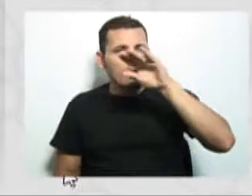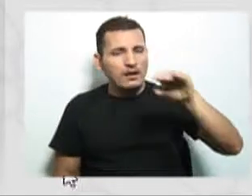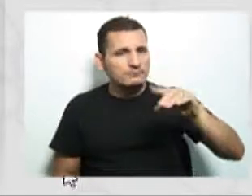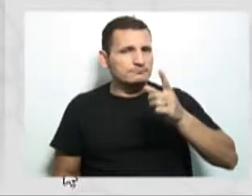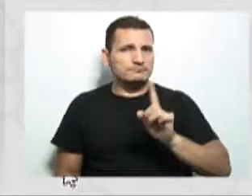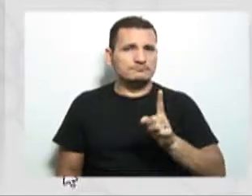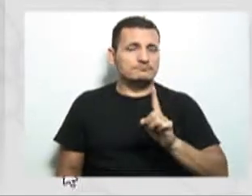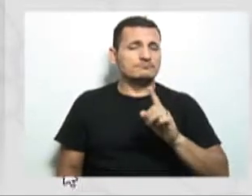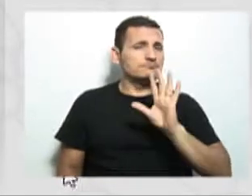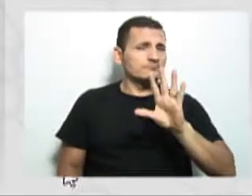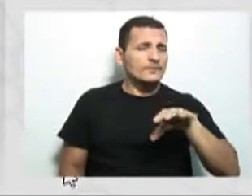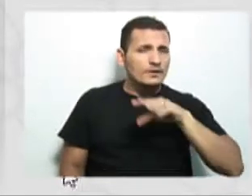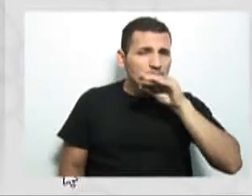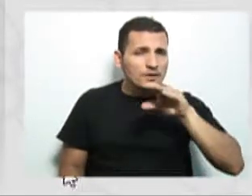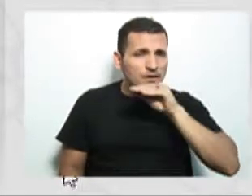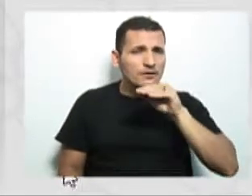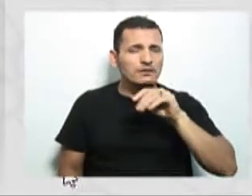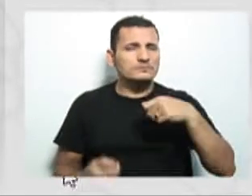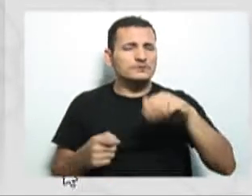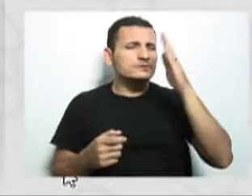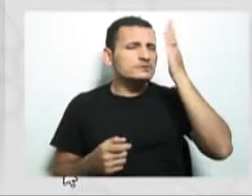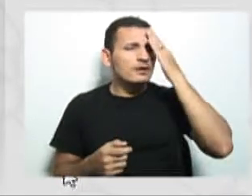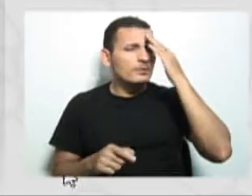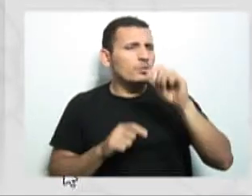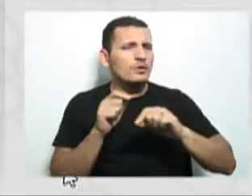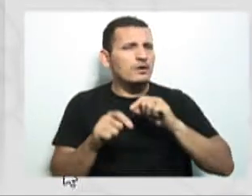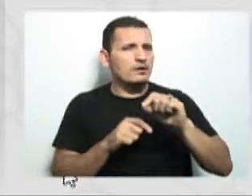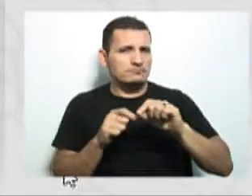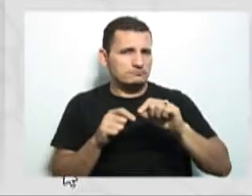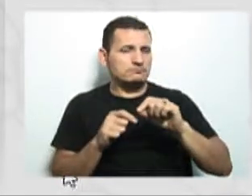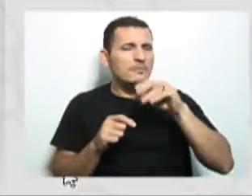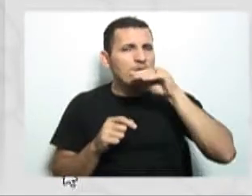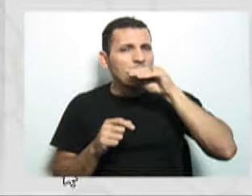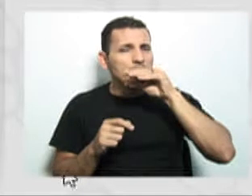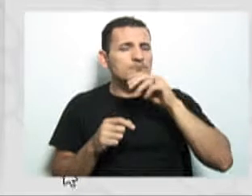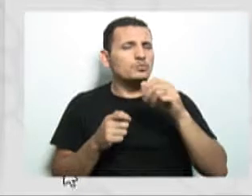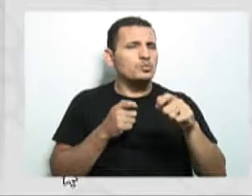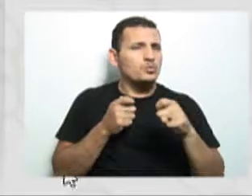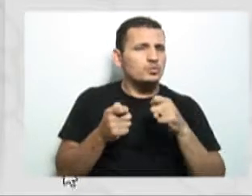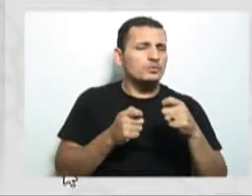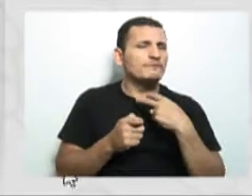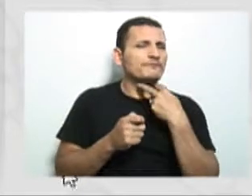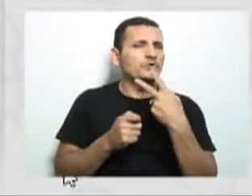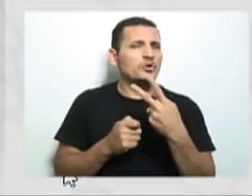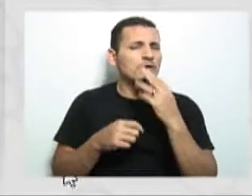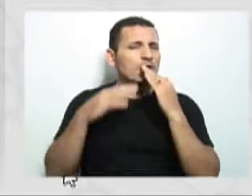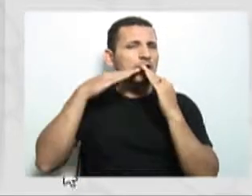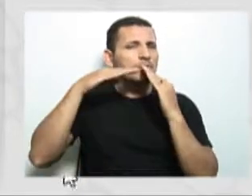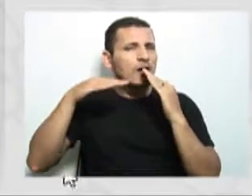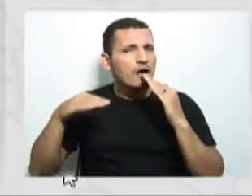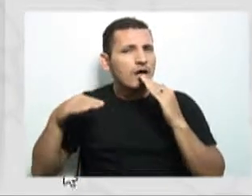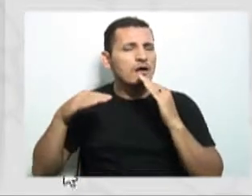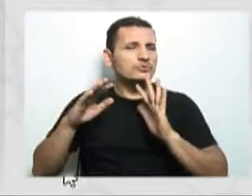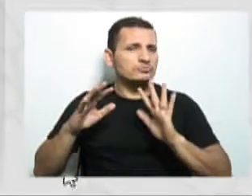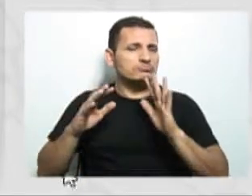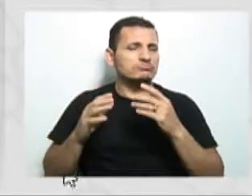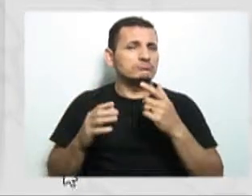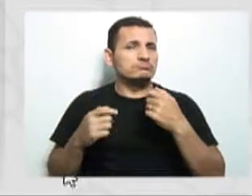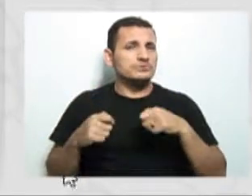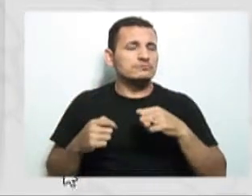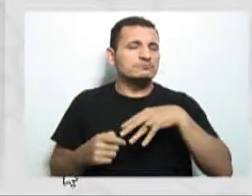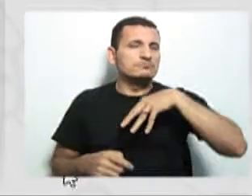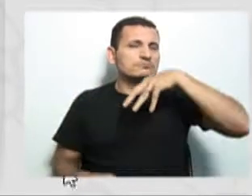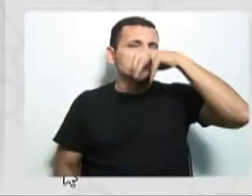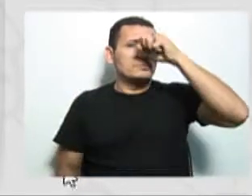com relação a falar, saiba falar também. Controle a voz, dê tonalidade, bote emoção, saiba